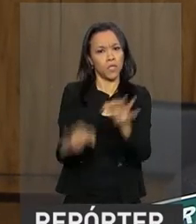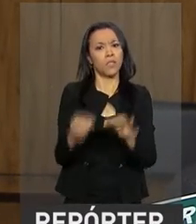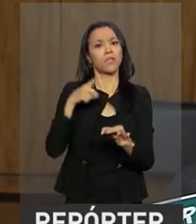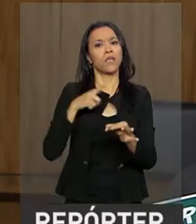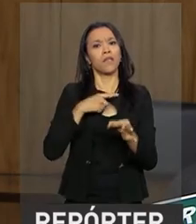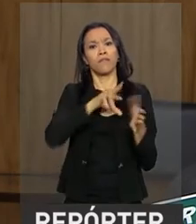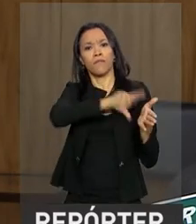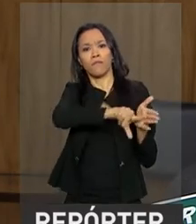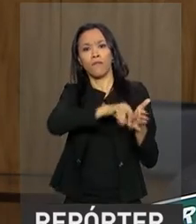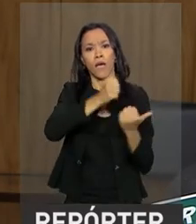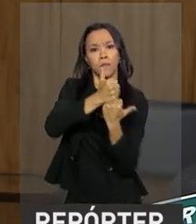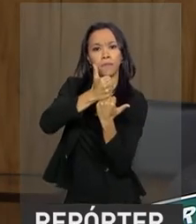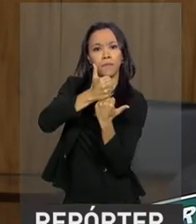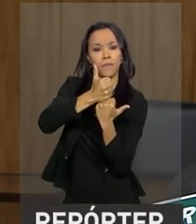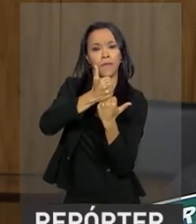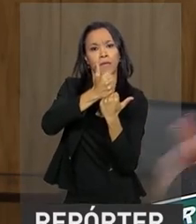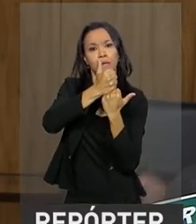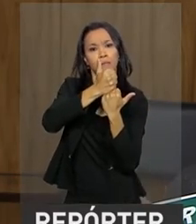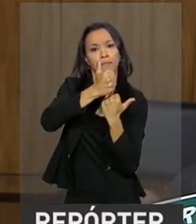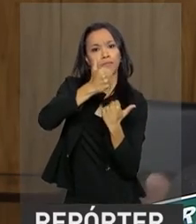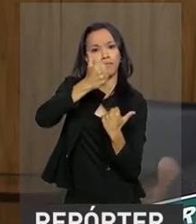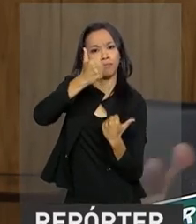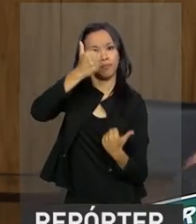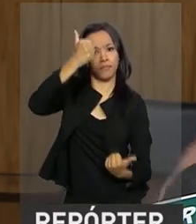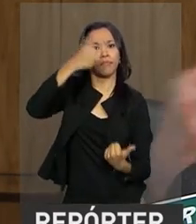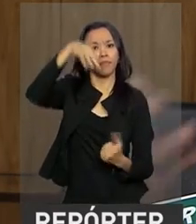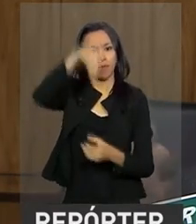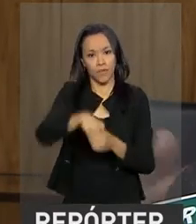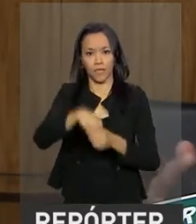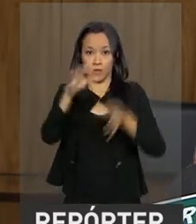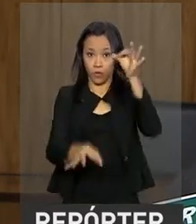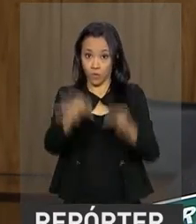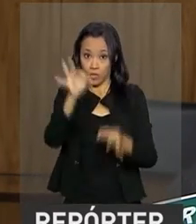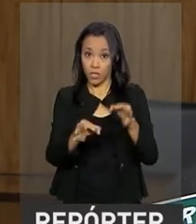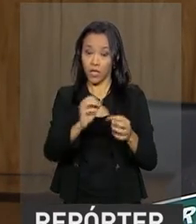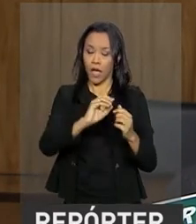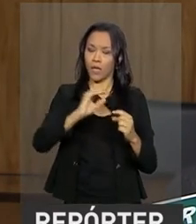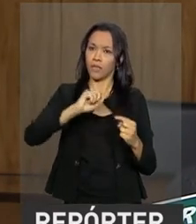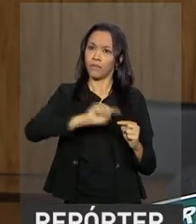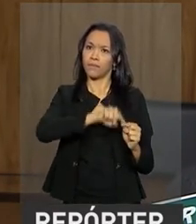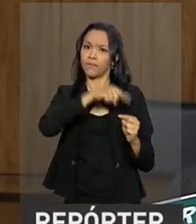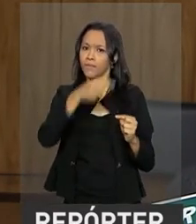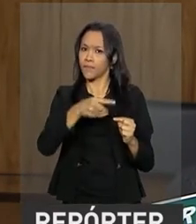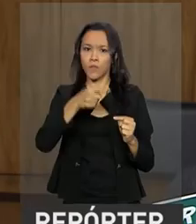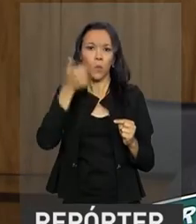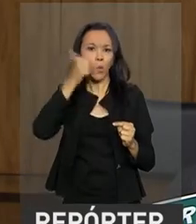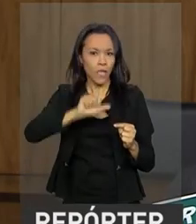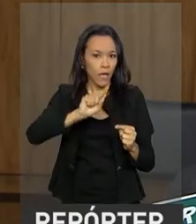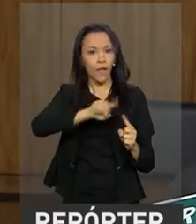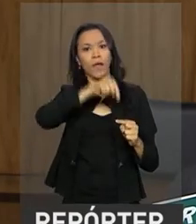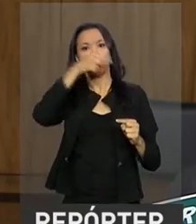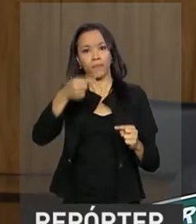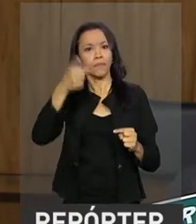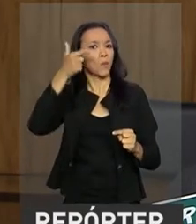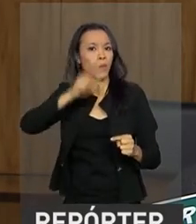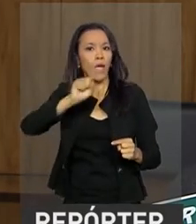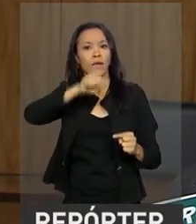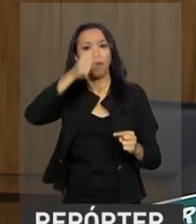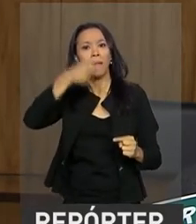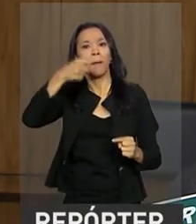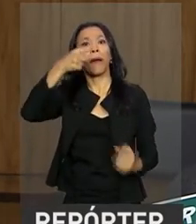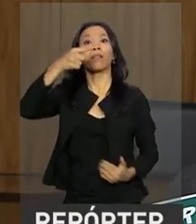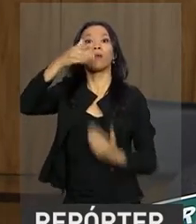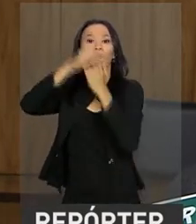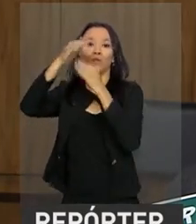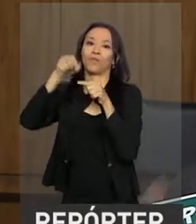instância que decide de uma maneira você recorre à instância superior verifica se mantém a decisão ou mantém a